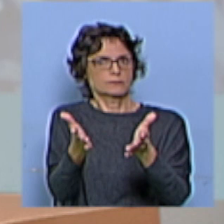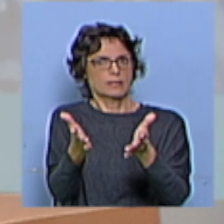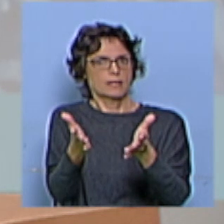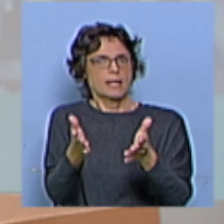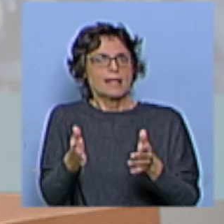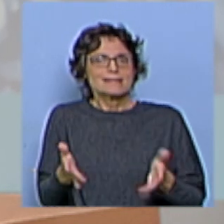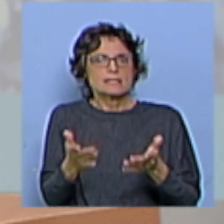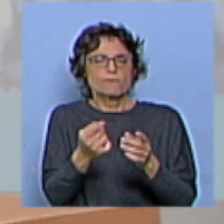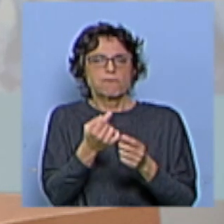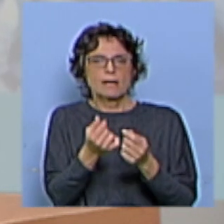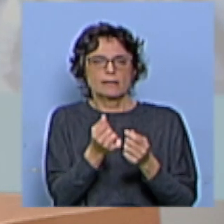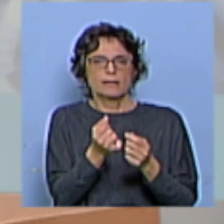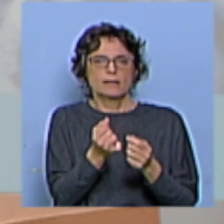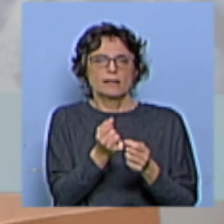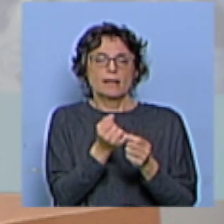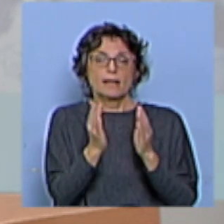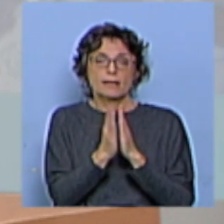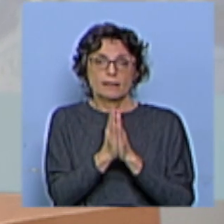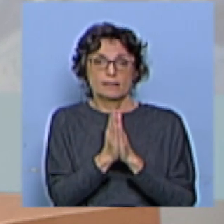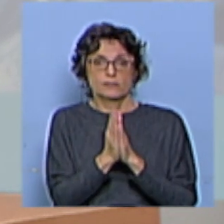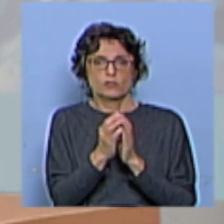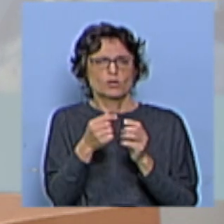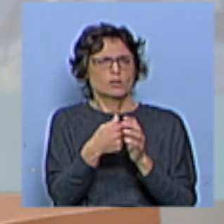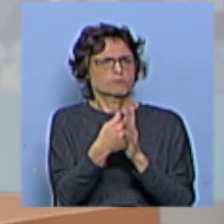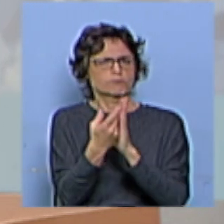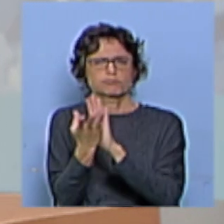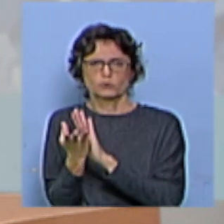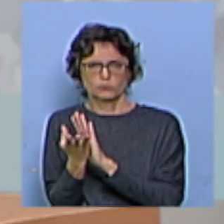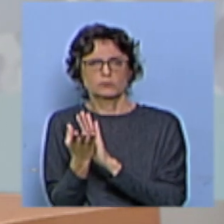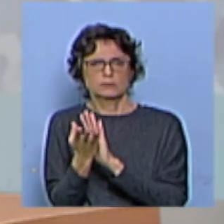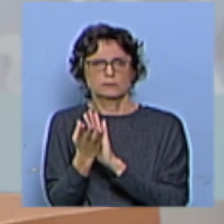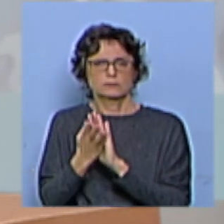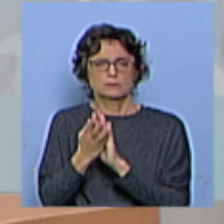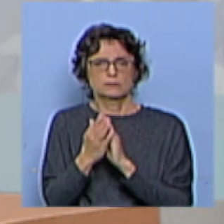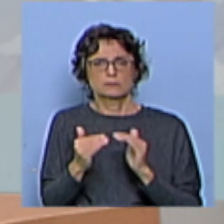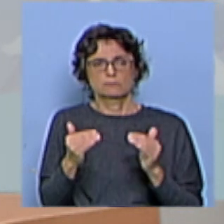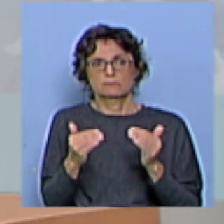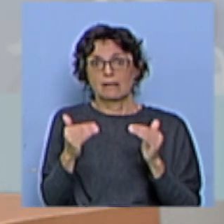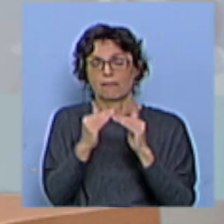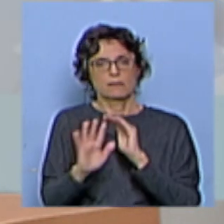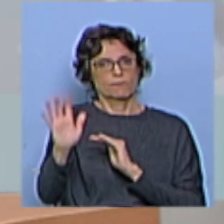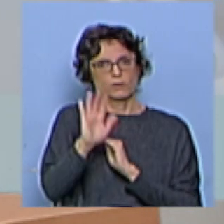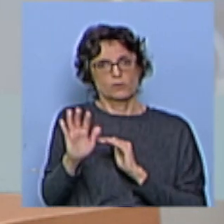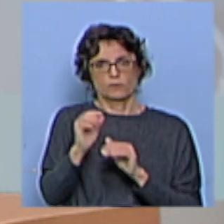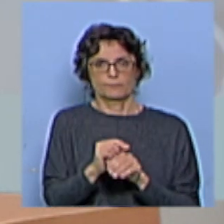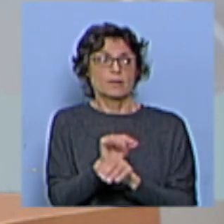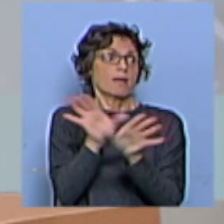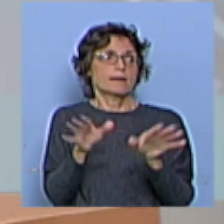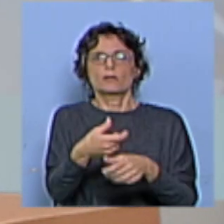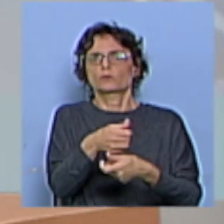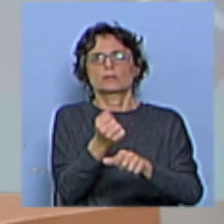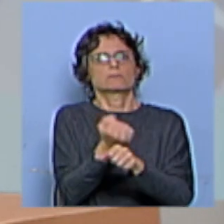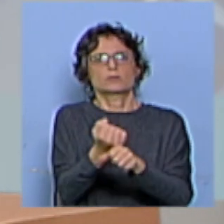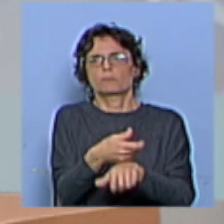dioceses e por todas as instituições espalhadas pelo território. Portanto, é um trabalho longo ainda, evidentemente, há muita coisa para